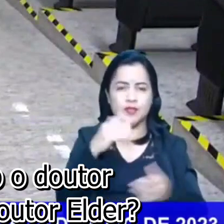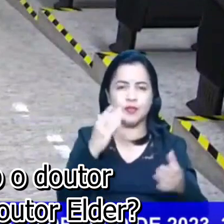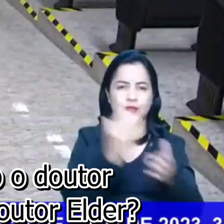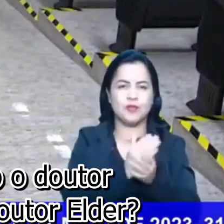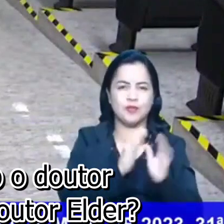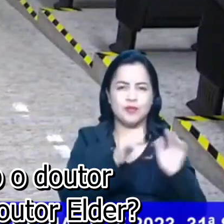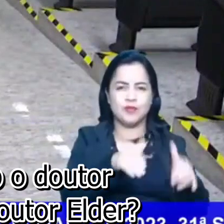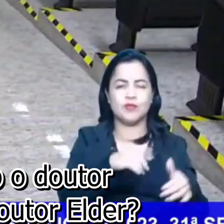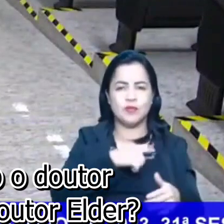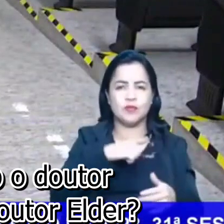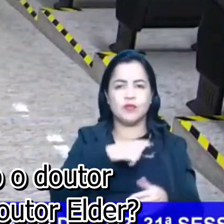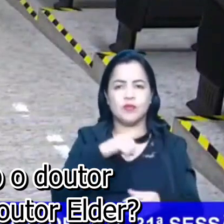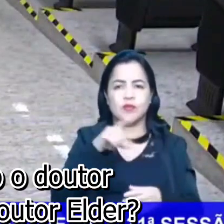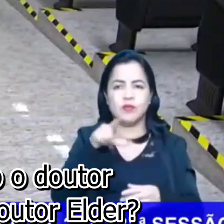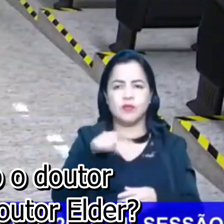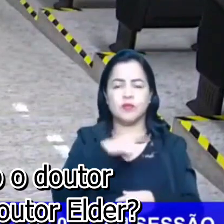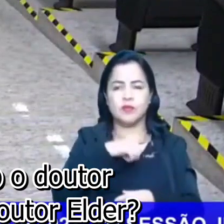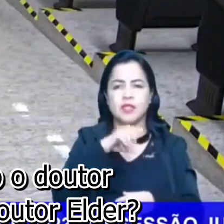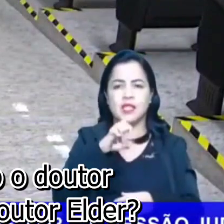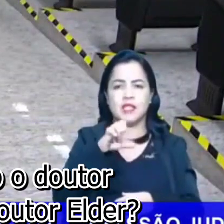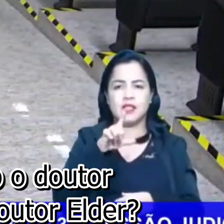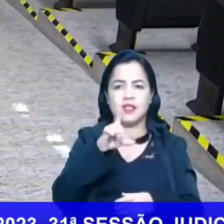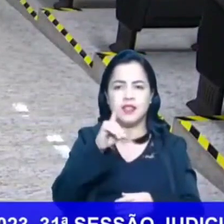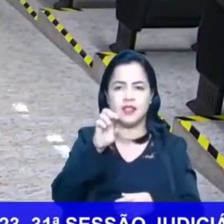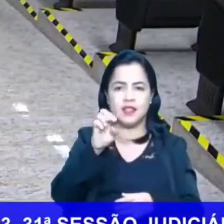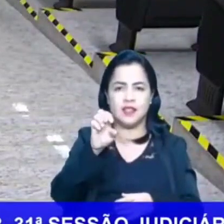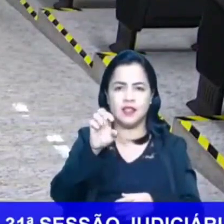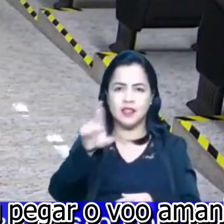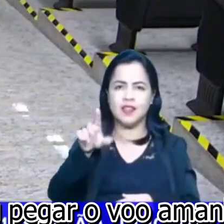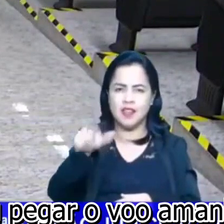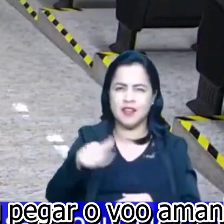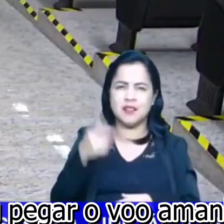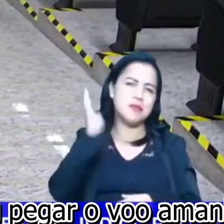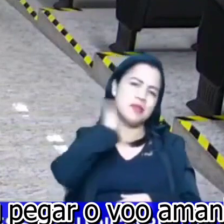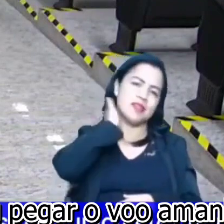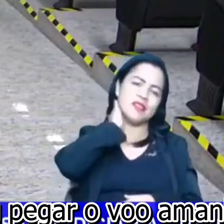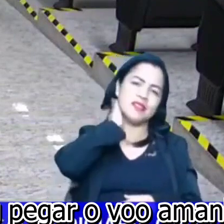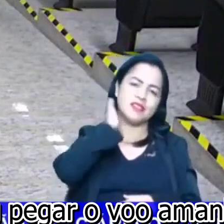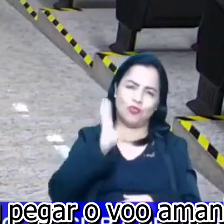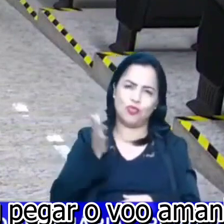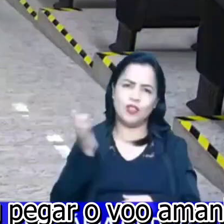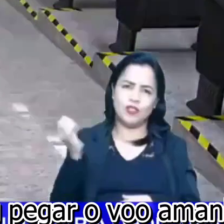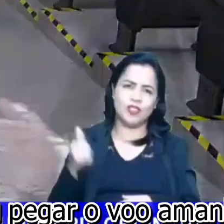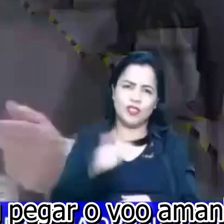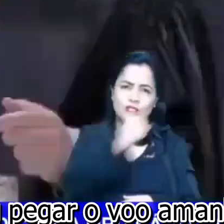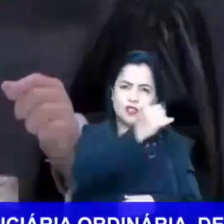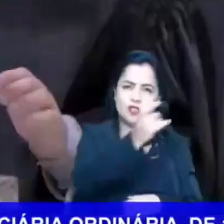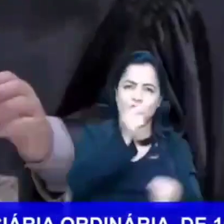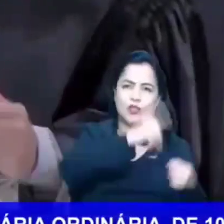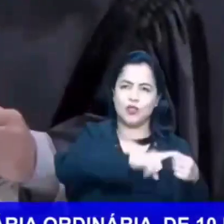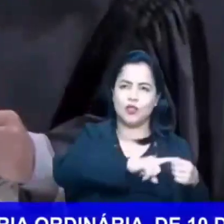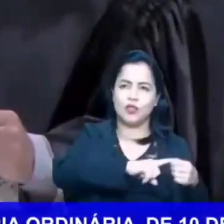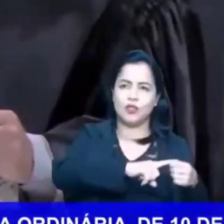né? Saindo o doutor Helder já intimado. O senhor é de Belém, né, doutor Helder? Mas vai viajar de volta hoje ou vai ficar conosco